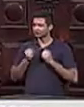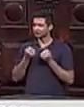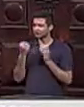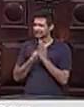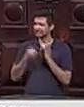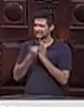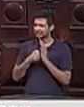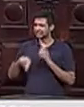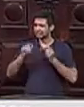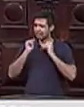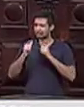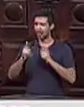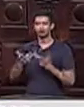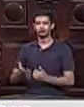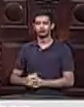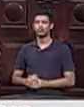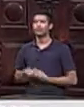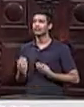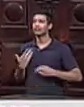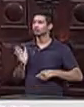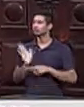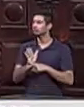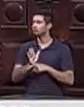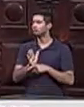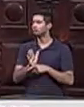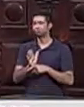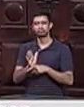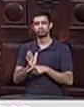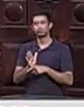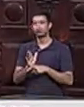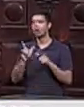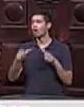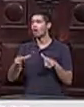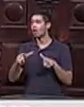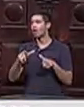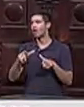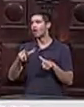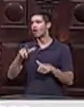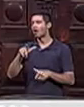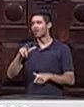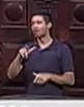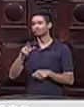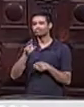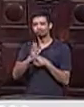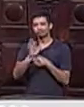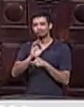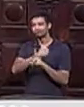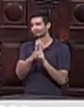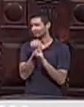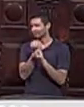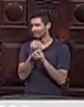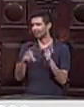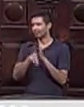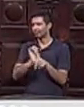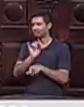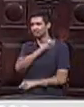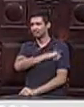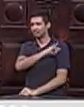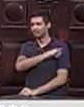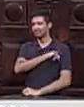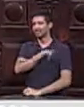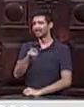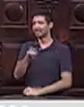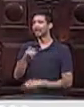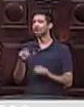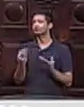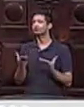Ramos, para defender a assistência social do Estado do Rio de Janeiro, que também está